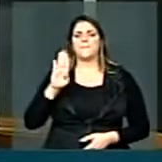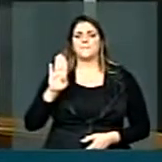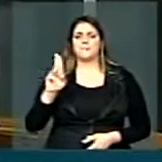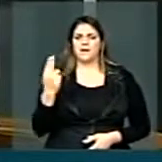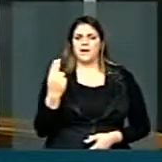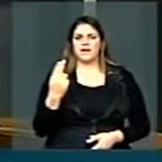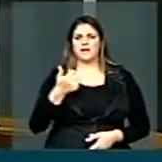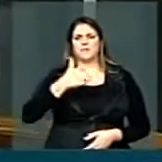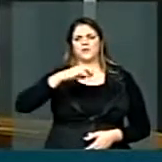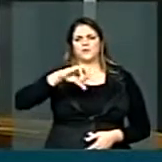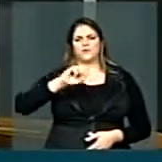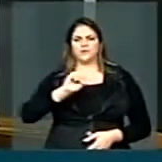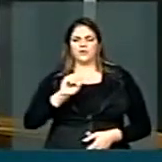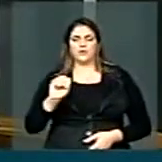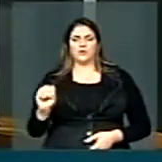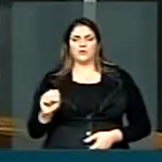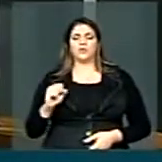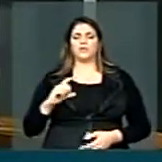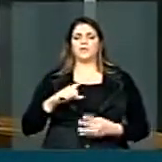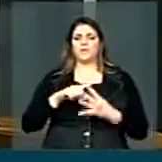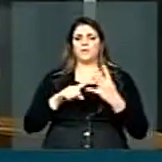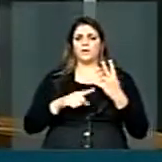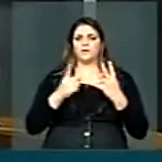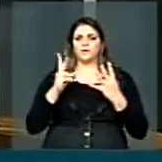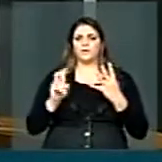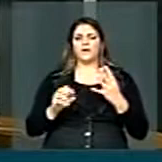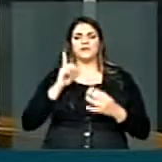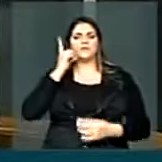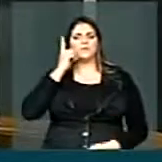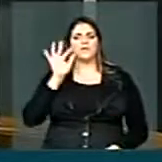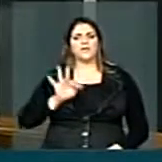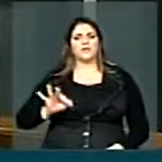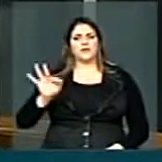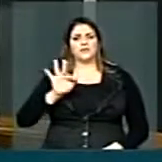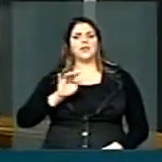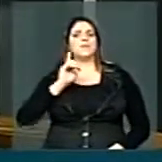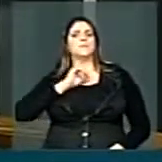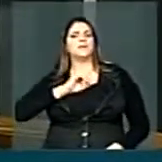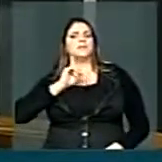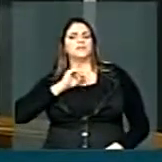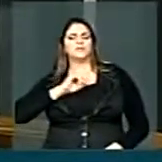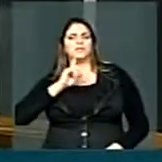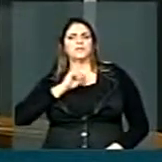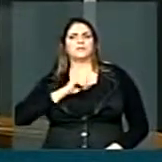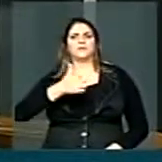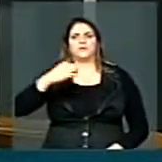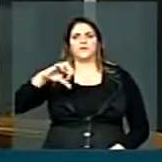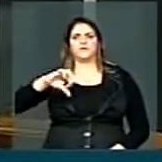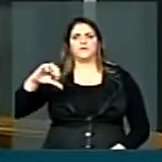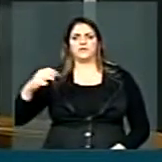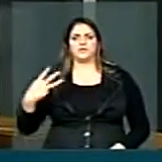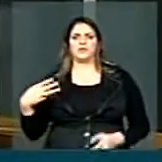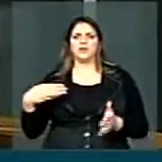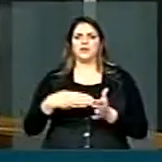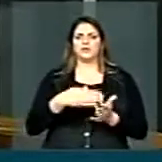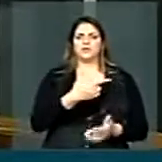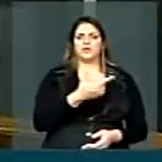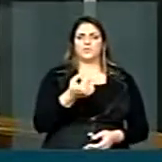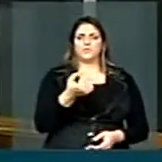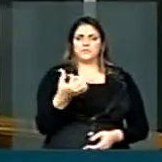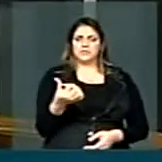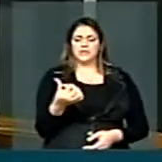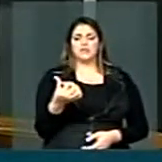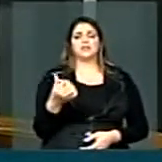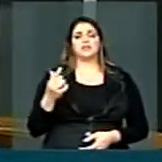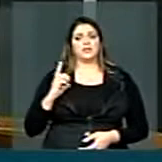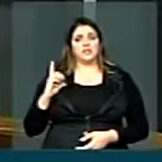de 88. Exerceu 4 mandatos de deputado federal por Minas Gerais, de 93 a 2006, e chegou